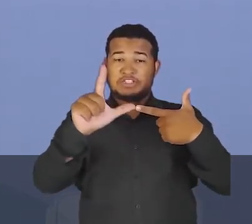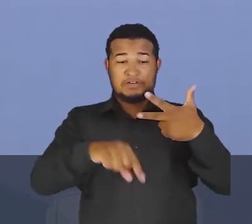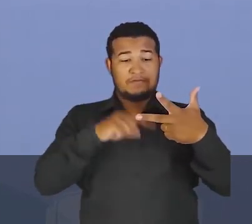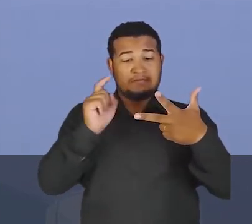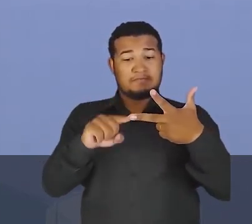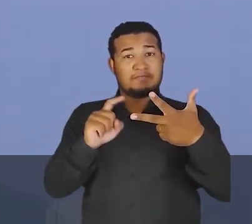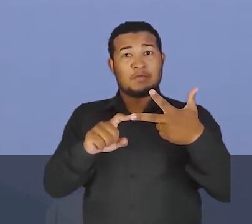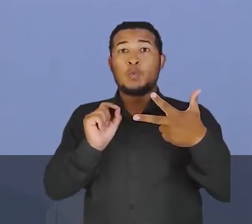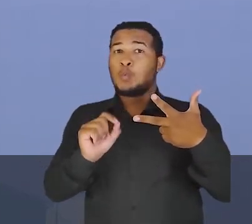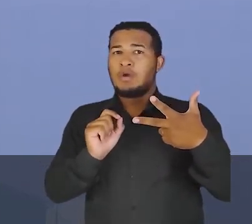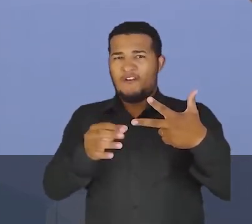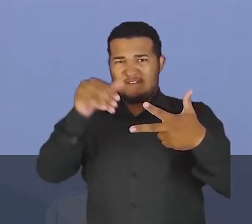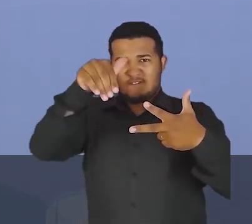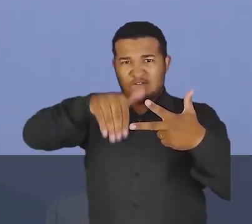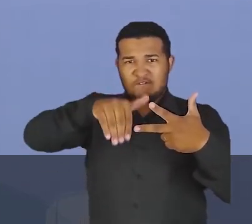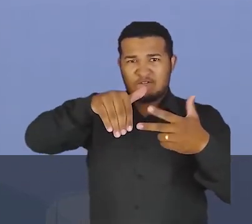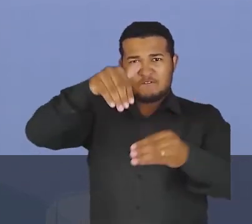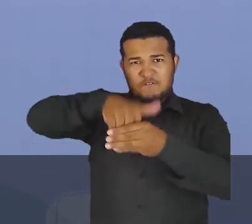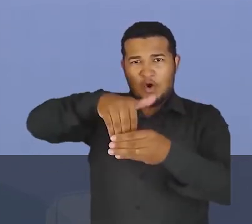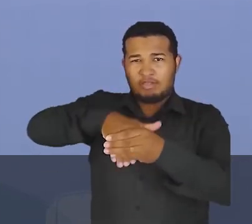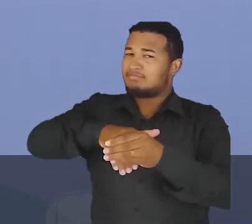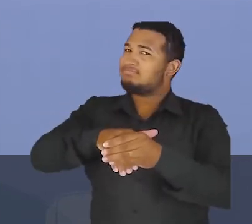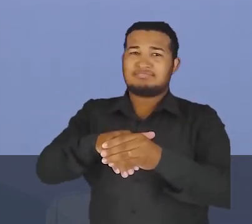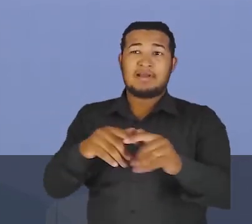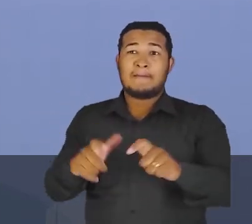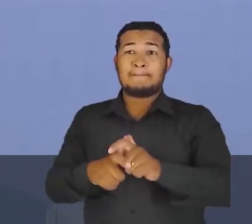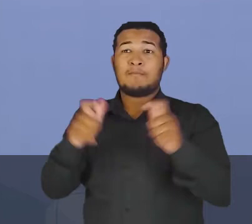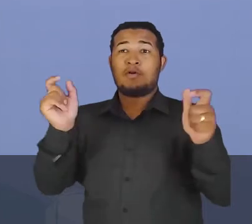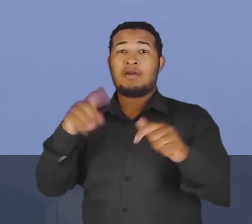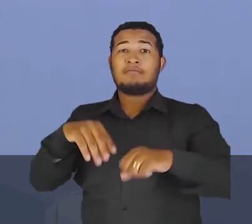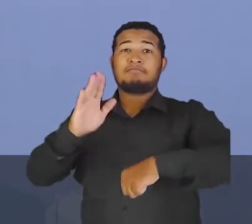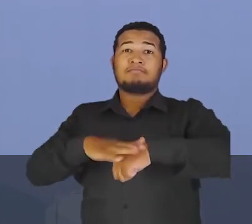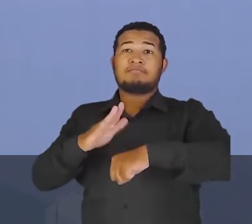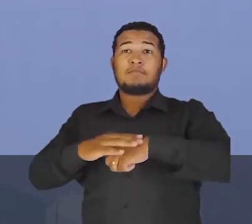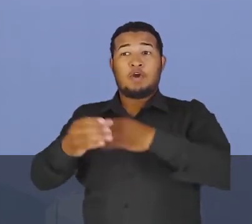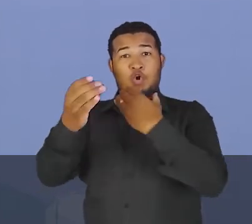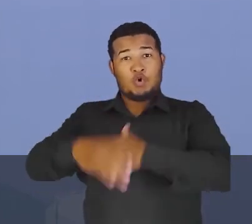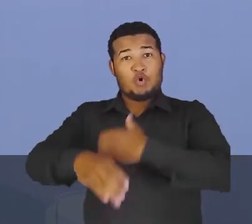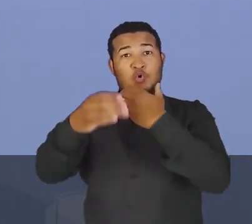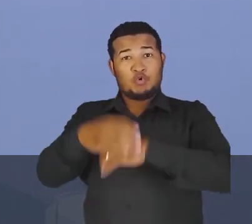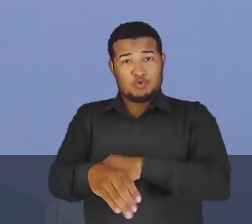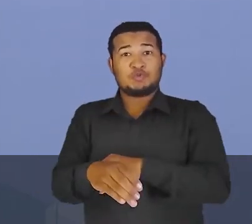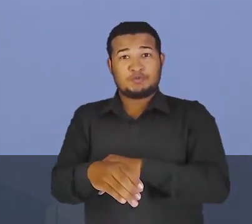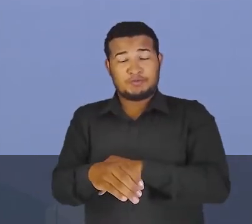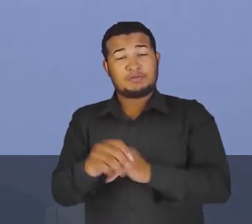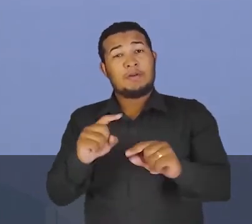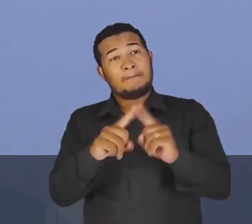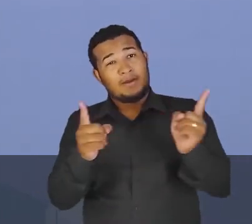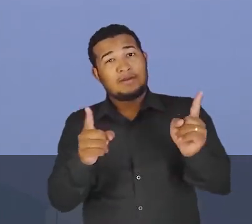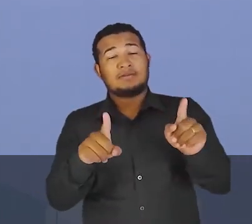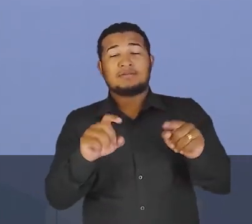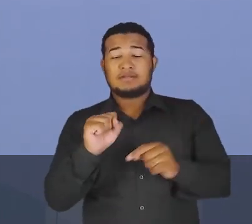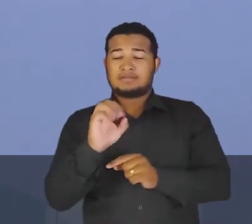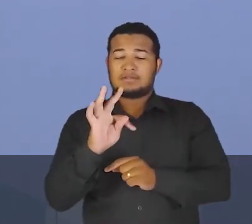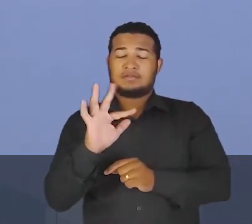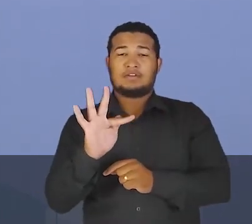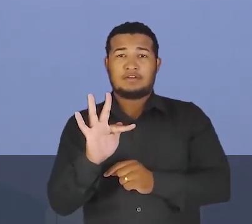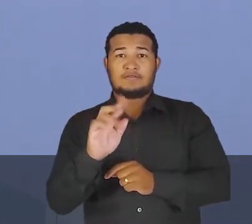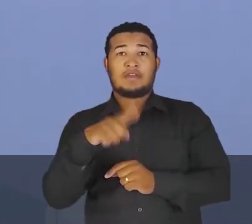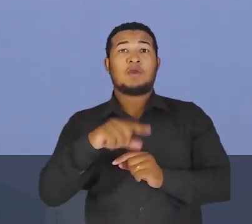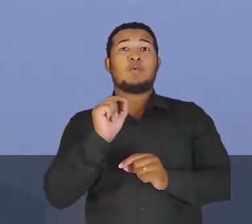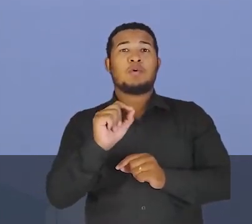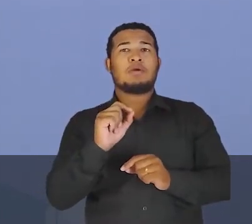Judiciário, a maioria dos cargos eles são ocupados mediante a concurso público, mas no caso do STF é